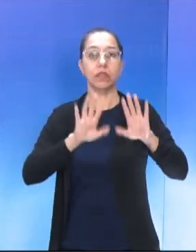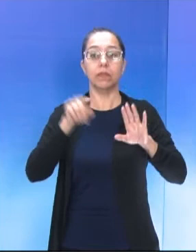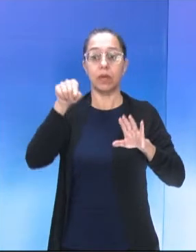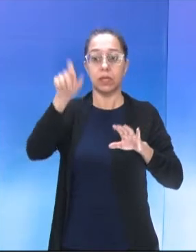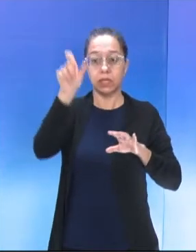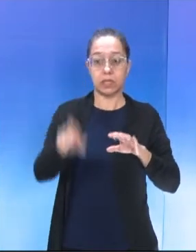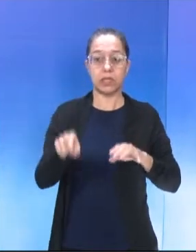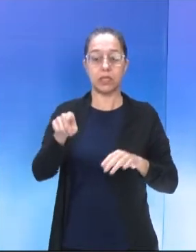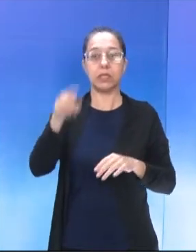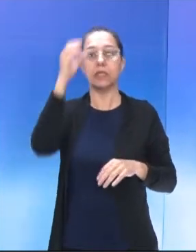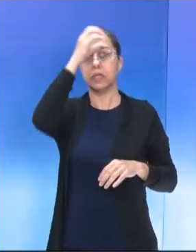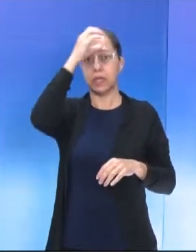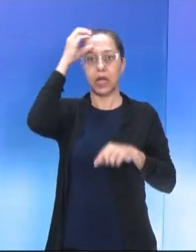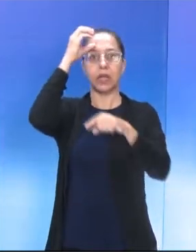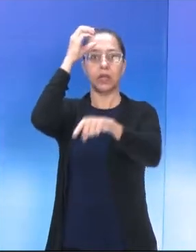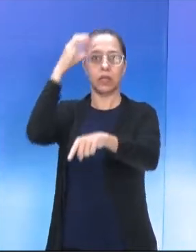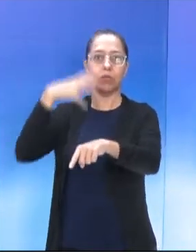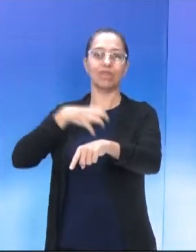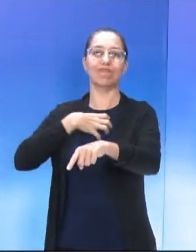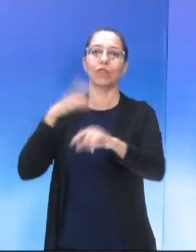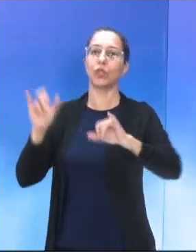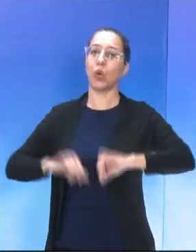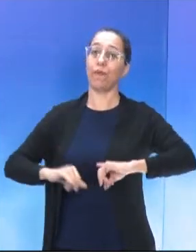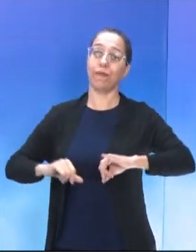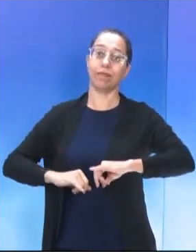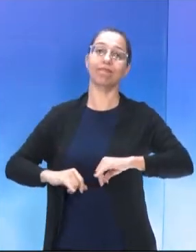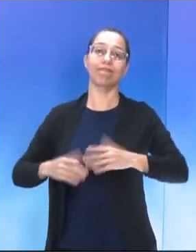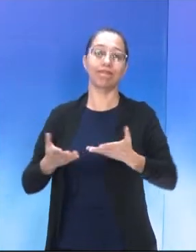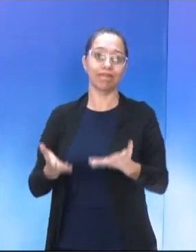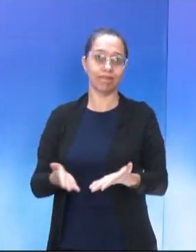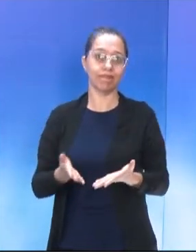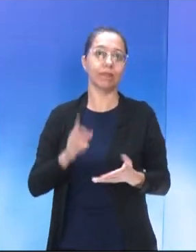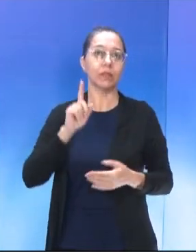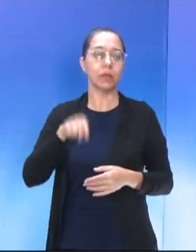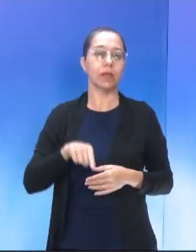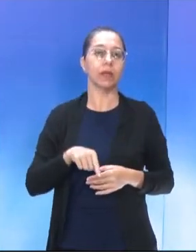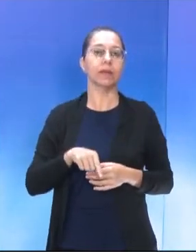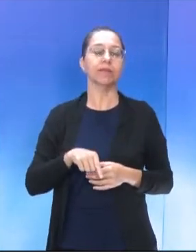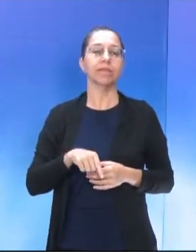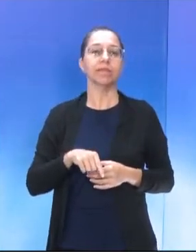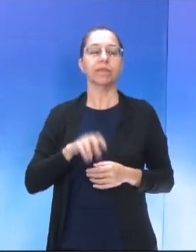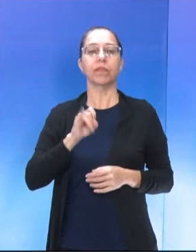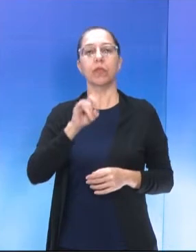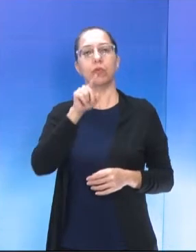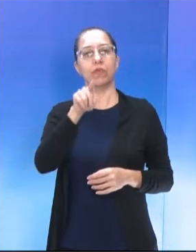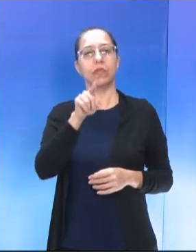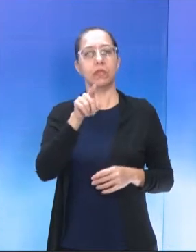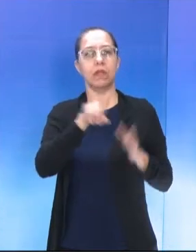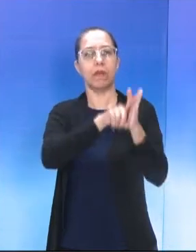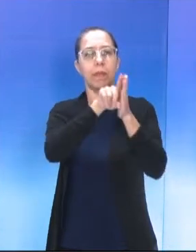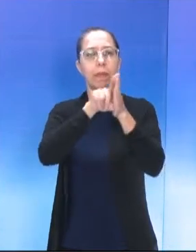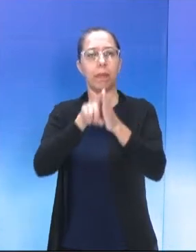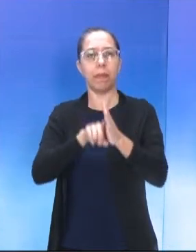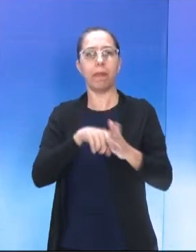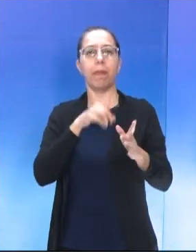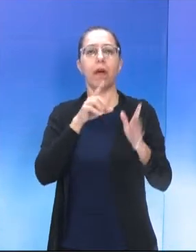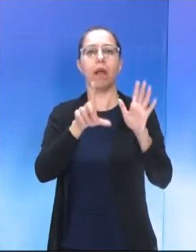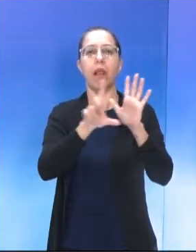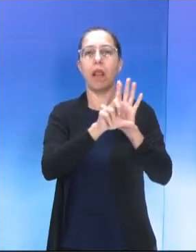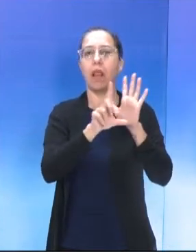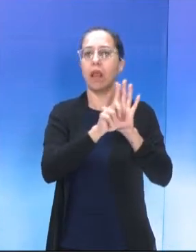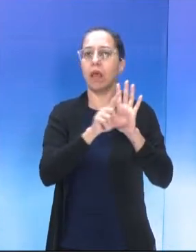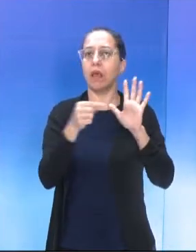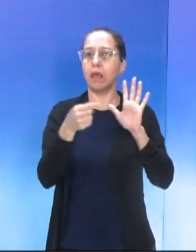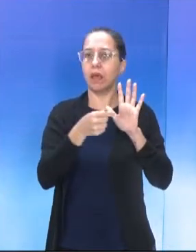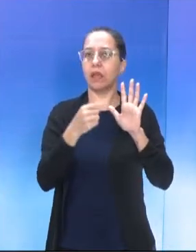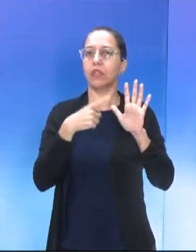manipulado? É manipulado. Existe uma lei que regulamenta as ações da internet do Brasil? Se você não sabe, existe o Marco Civil